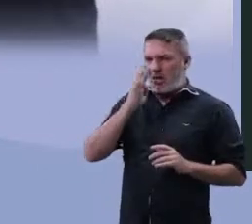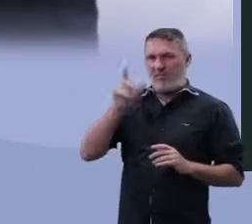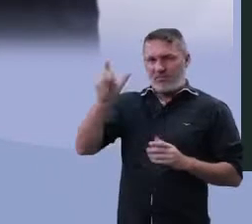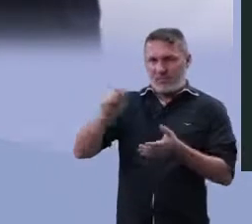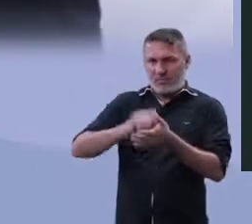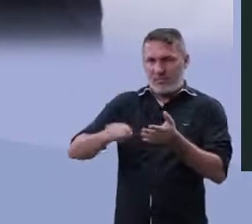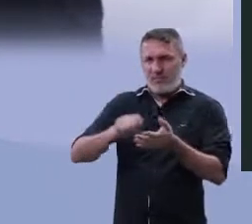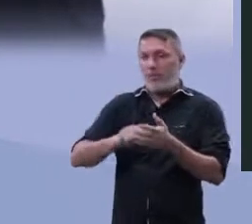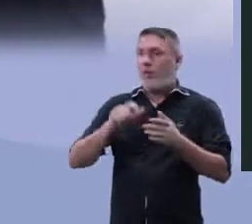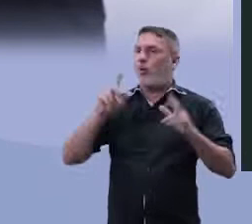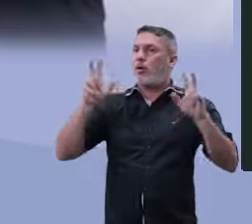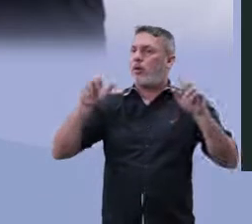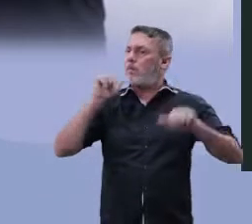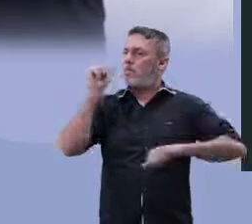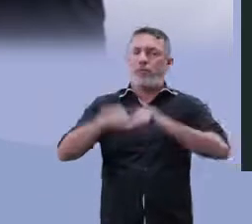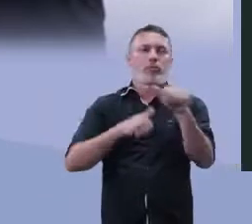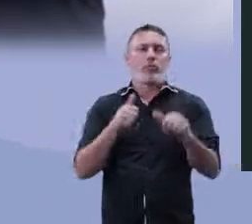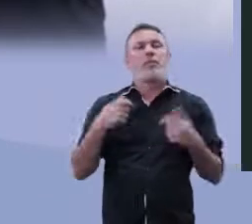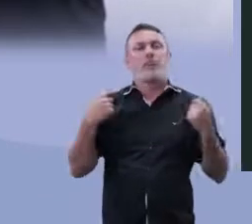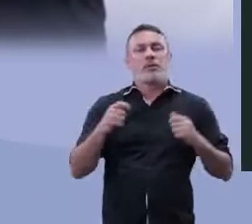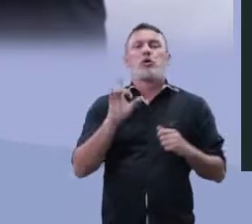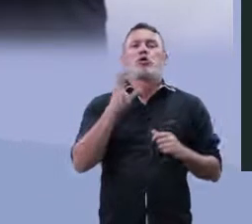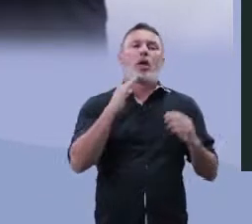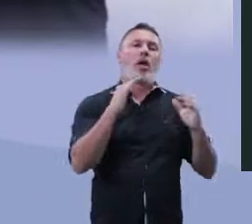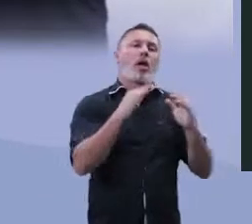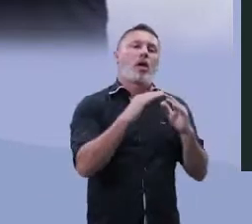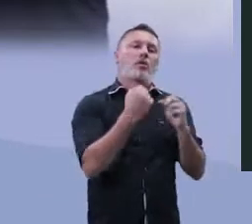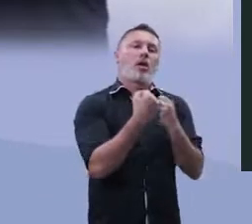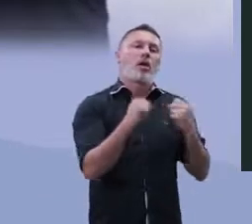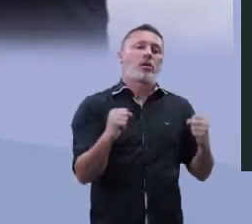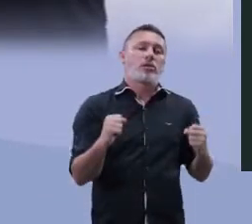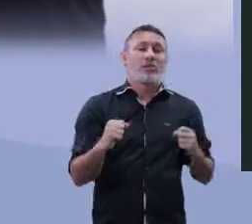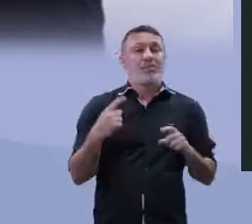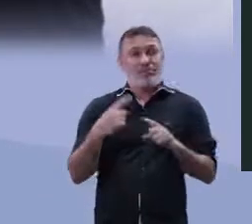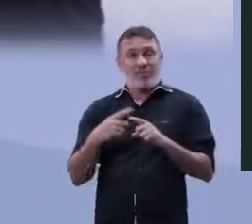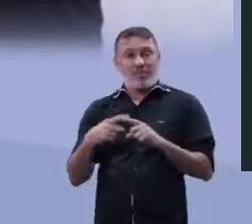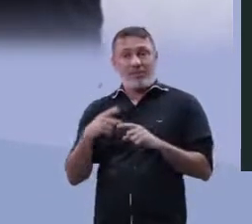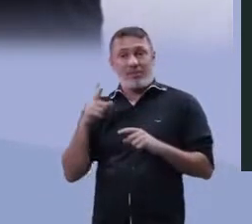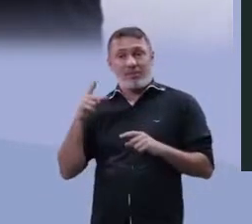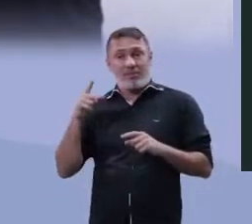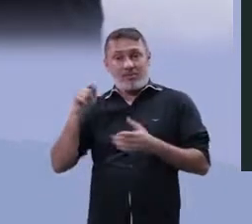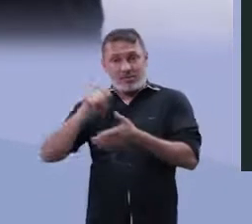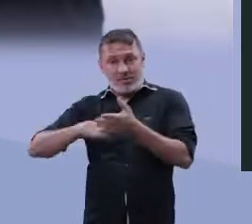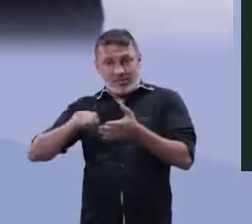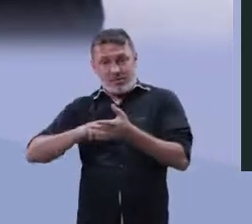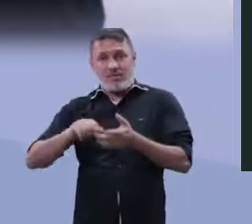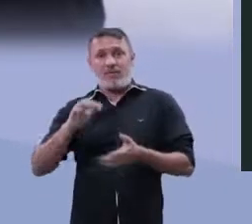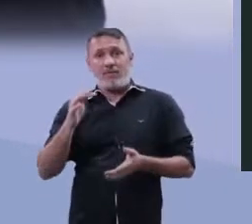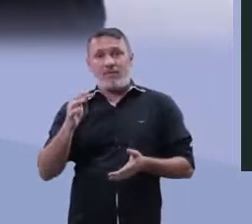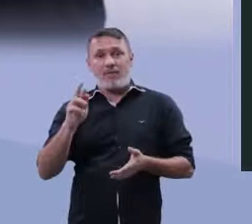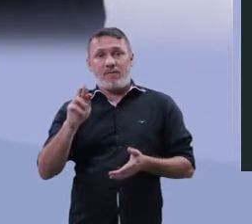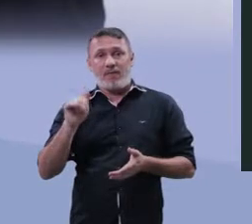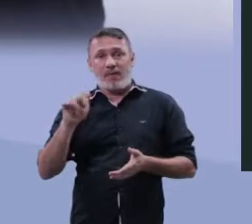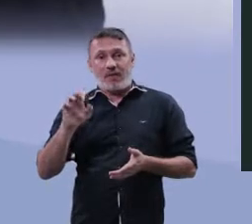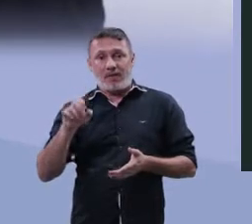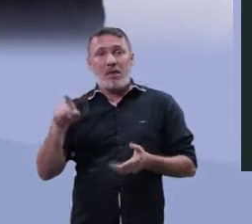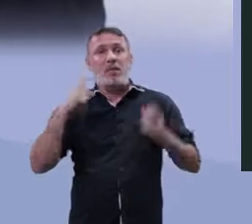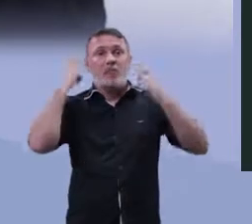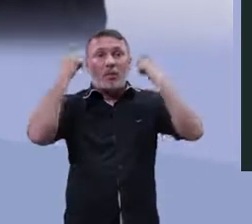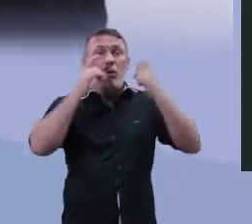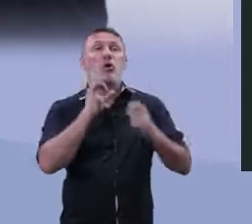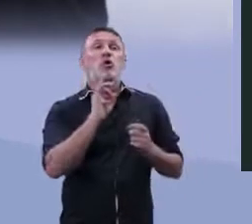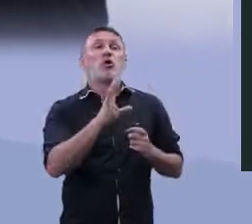do Freire dizem que o livro deveria se chamar apenas Casagrande, né? Porque ele está preocupado exatamente em retratar